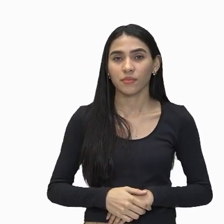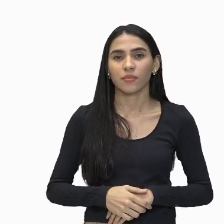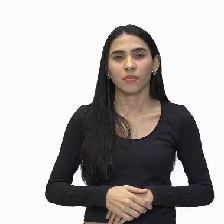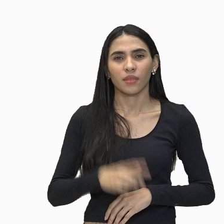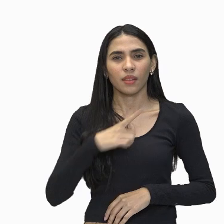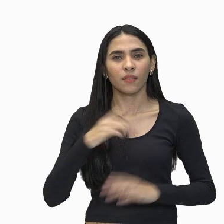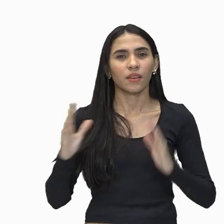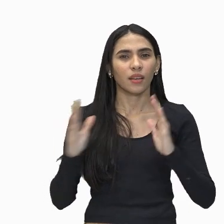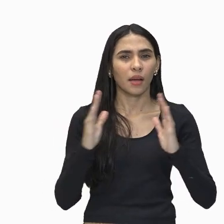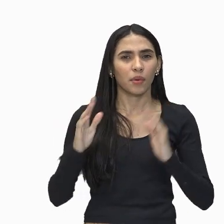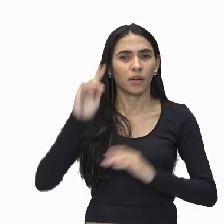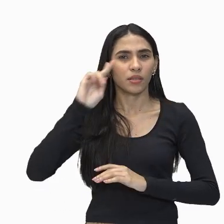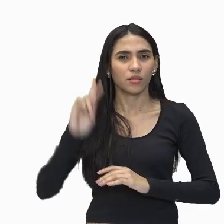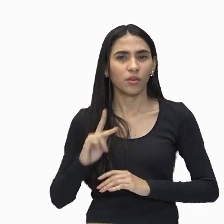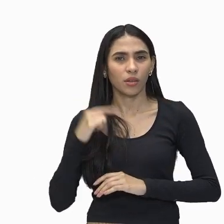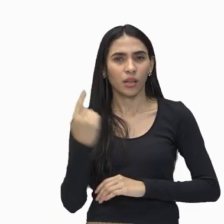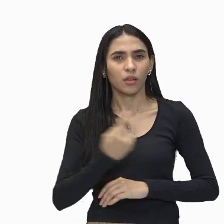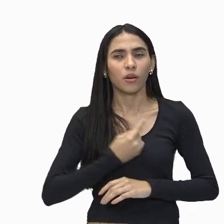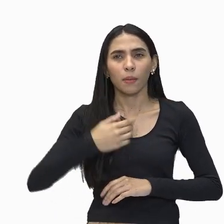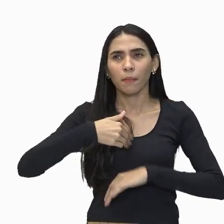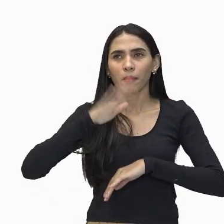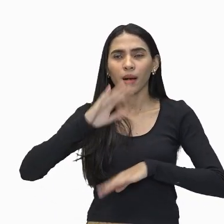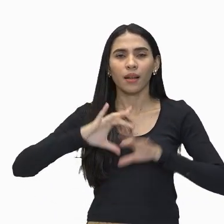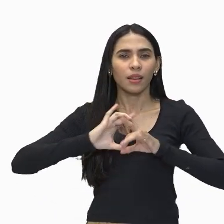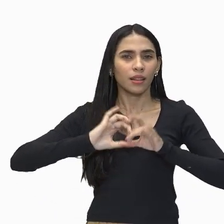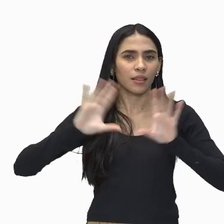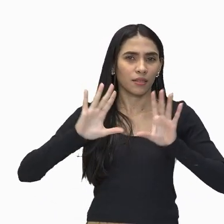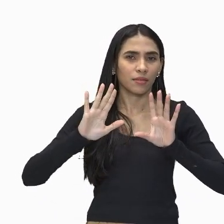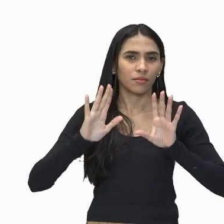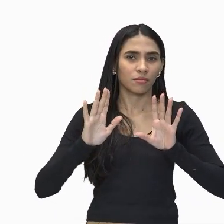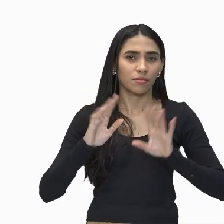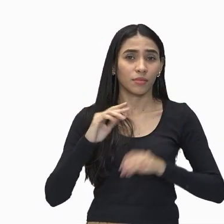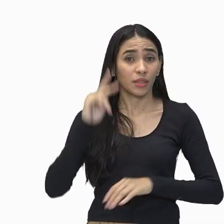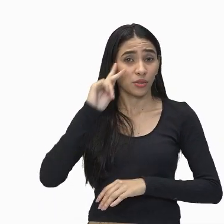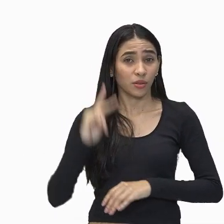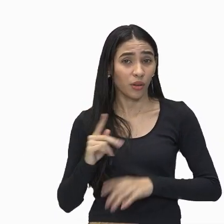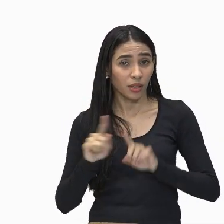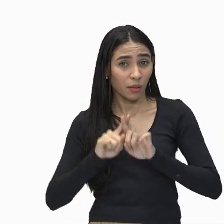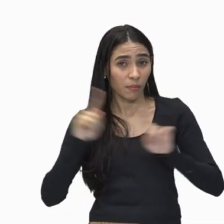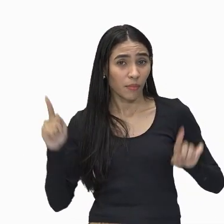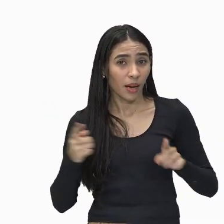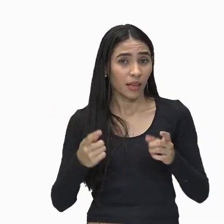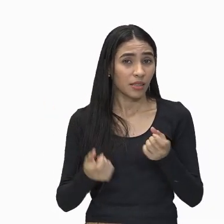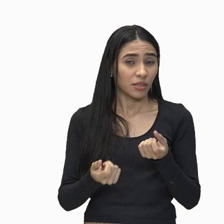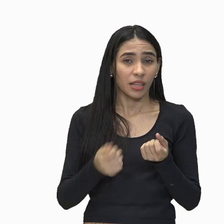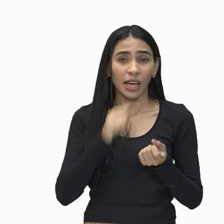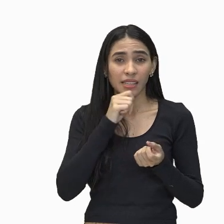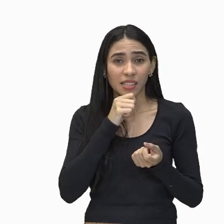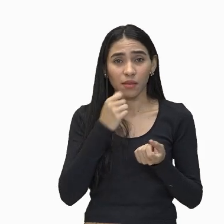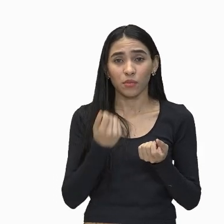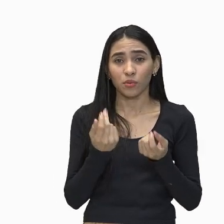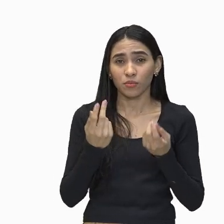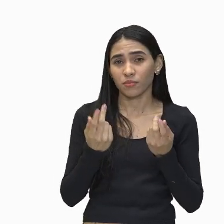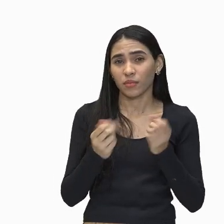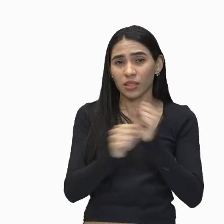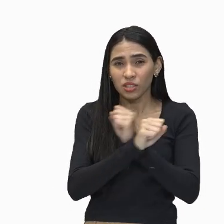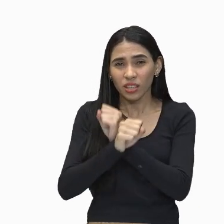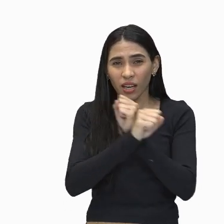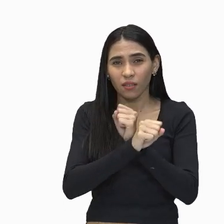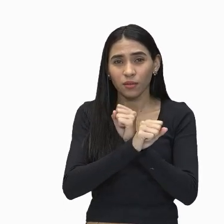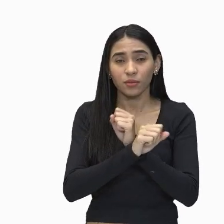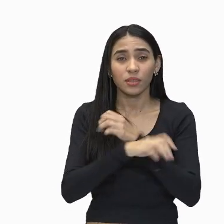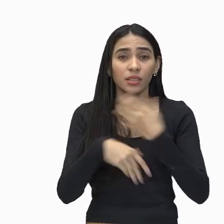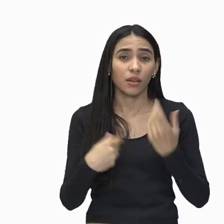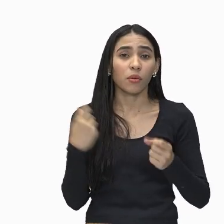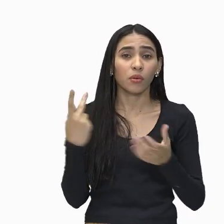épocas na história que a gente foi mais livre? Não teve época na história que nós fomos mais escravos? Então é isso que acontece. Em alguns